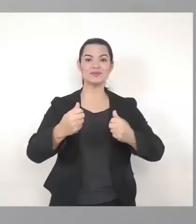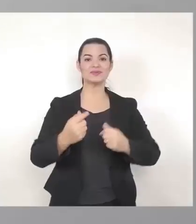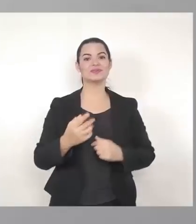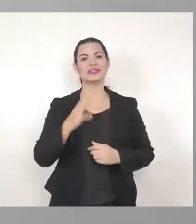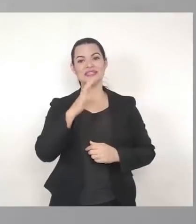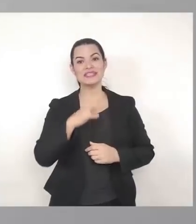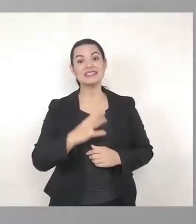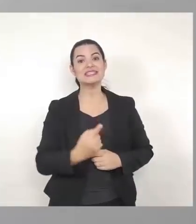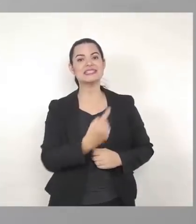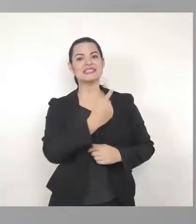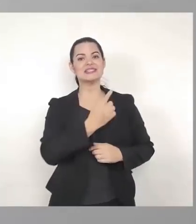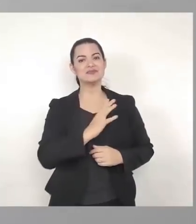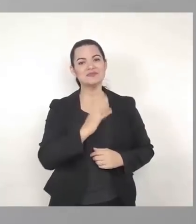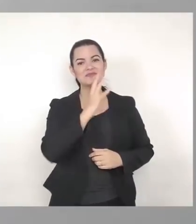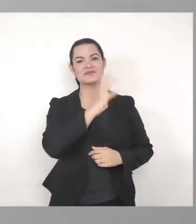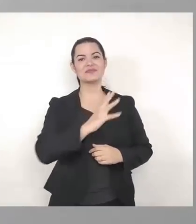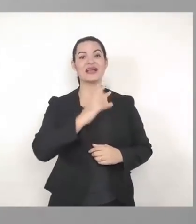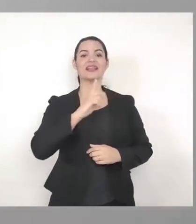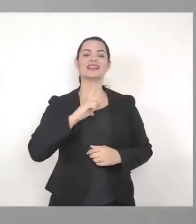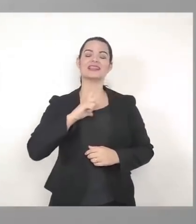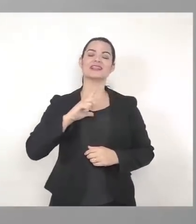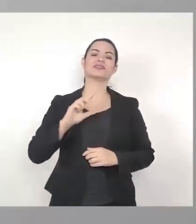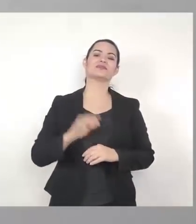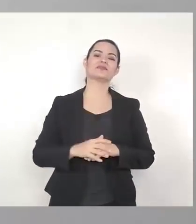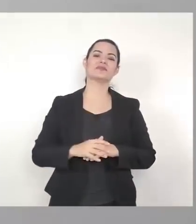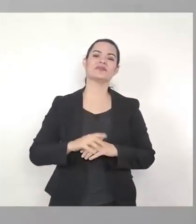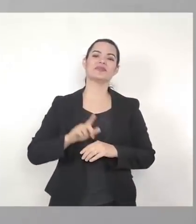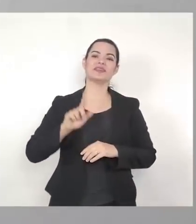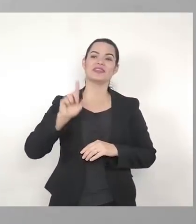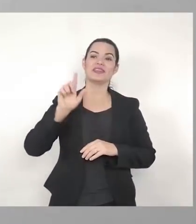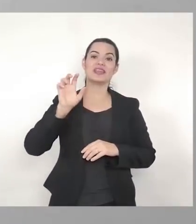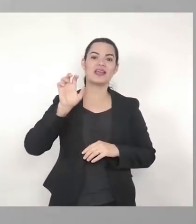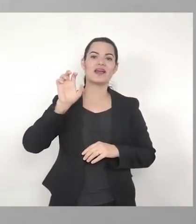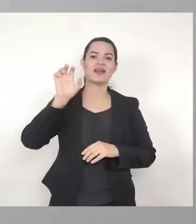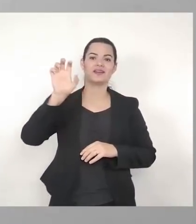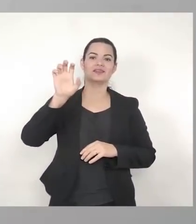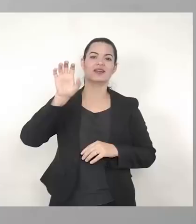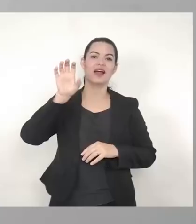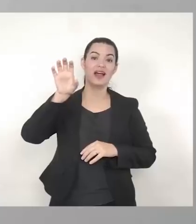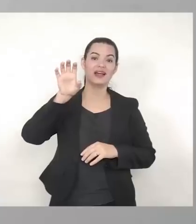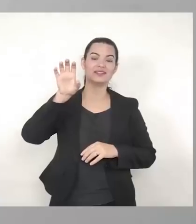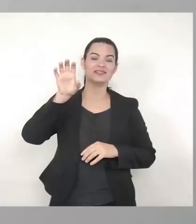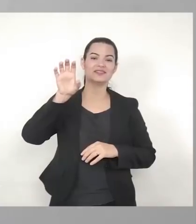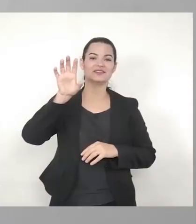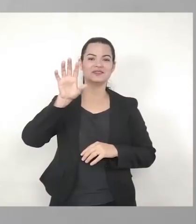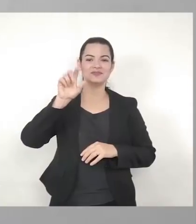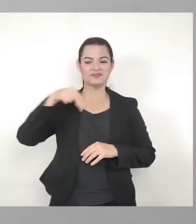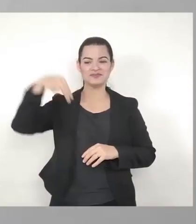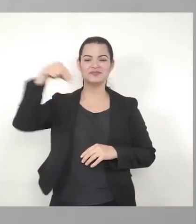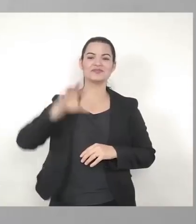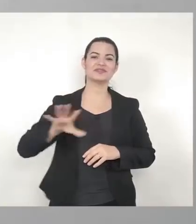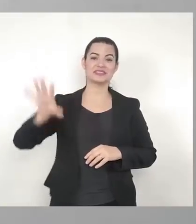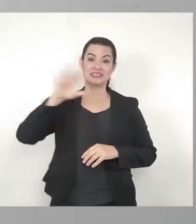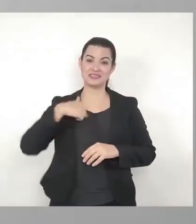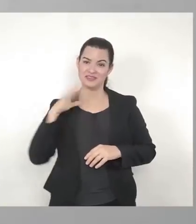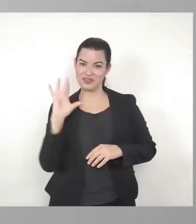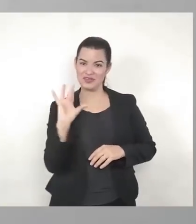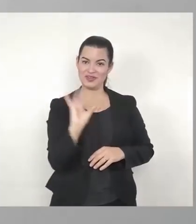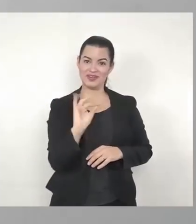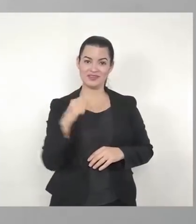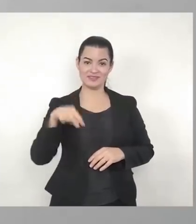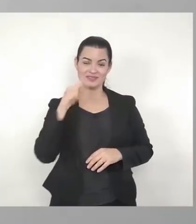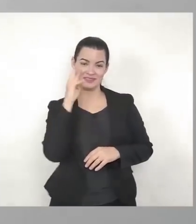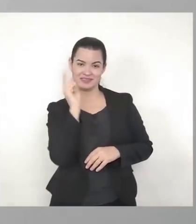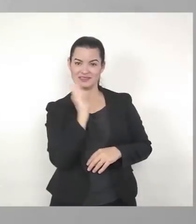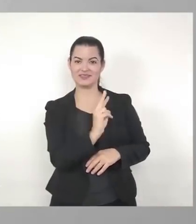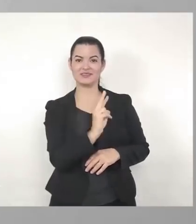aqui em cima, ó, é onde nós temos a região Nordeste. Eu vou colar o papelzinho ali só para